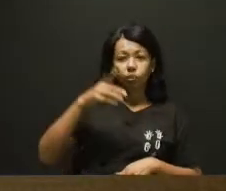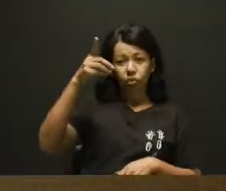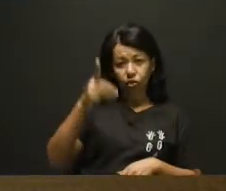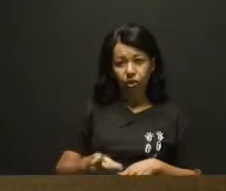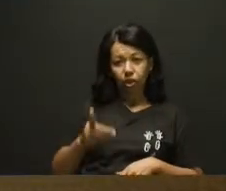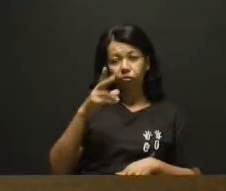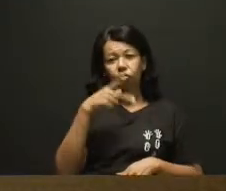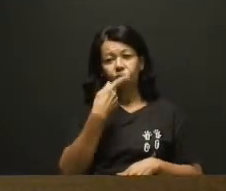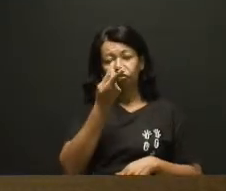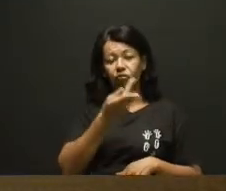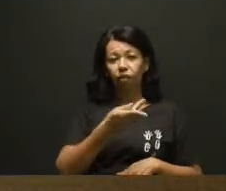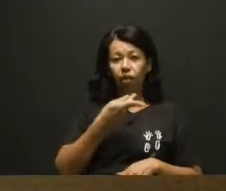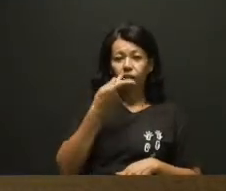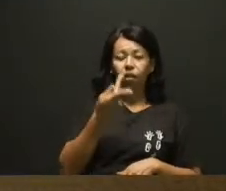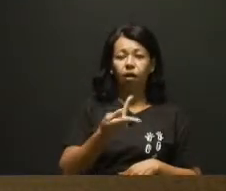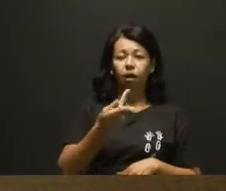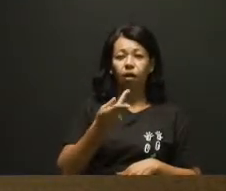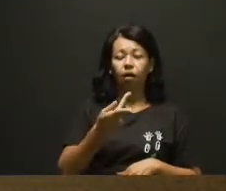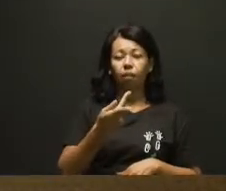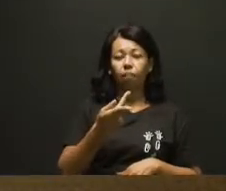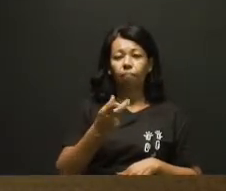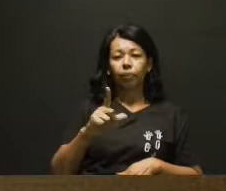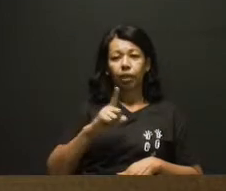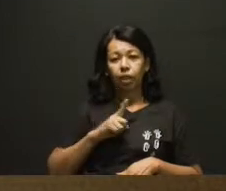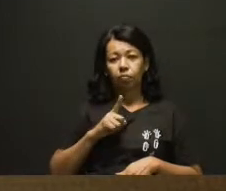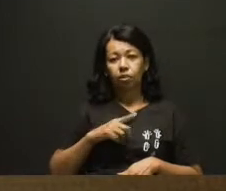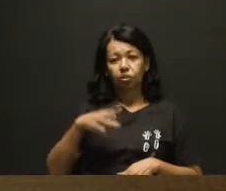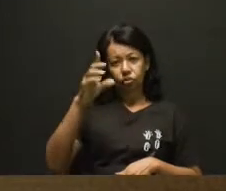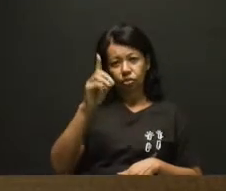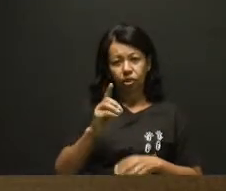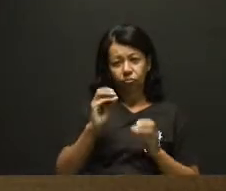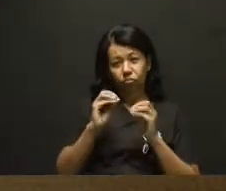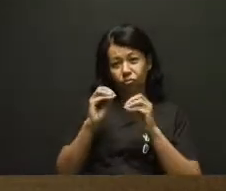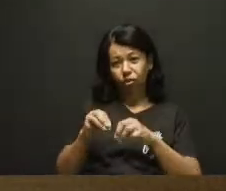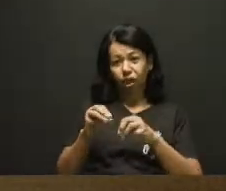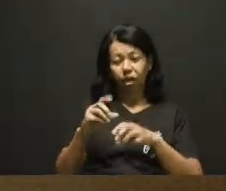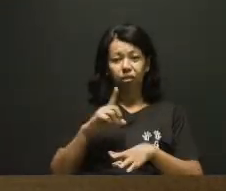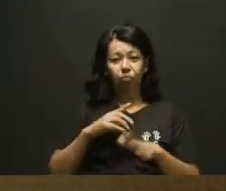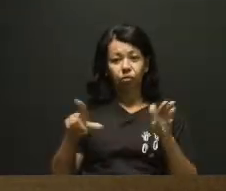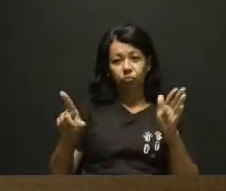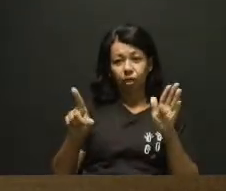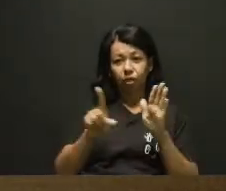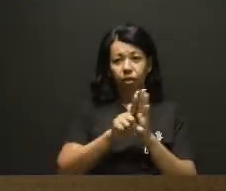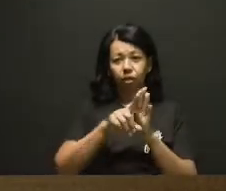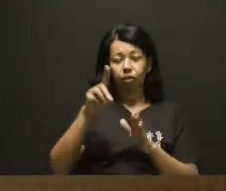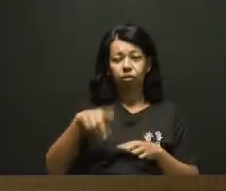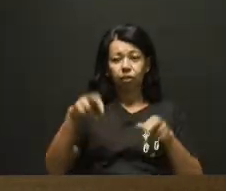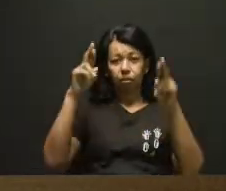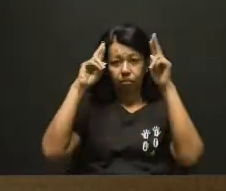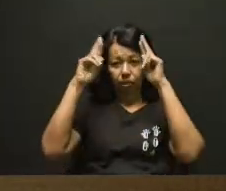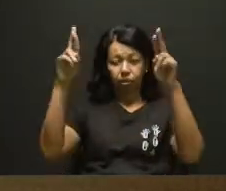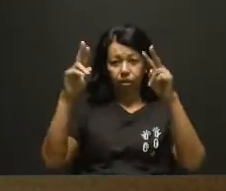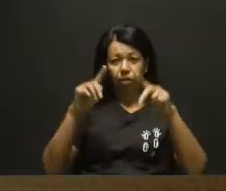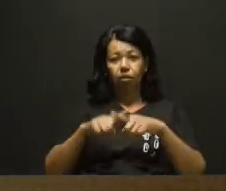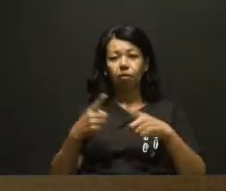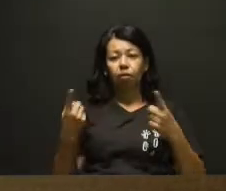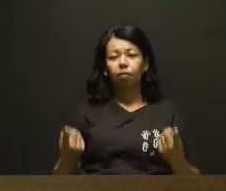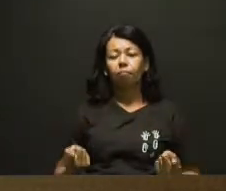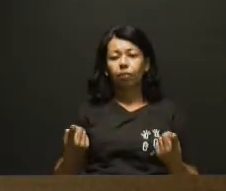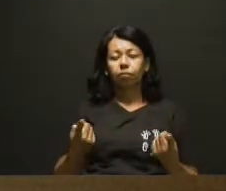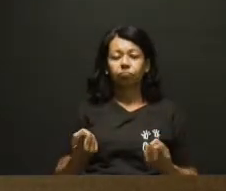hoje temos o direito de nos colocar hoje nós temos uma lei a ser respeitado mas obriga a literatura